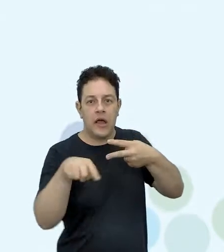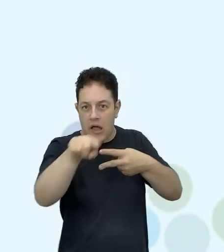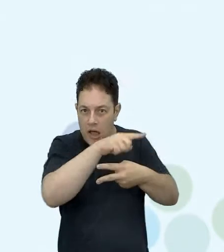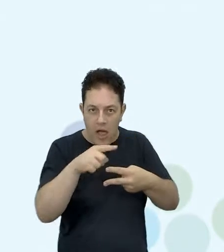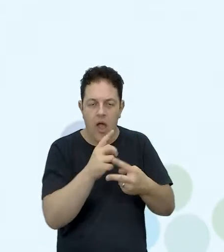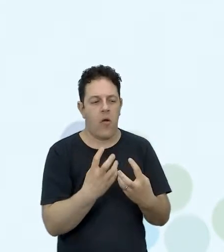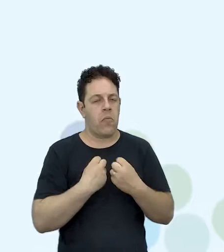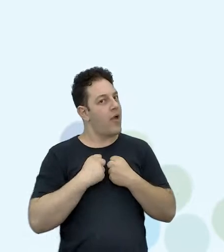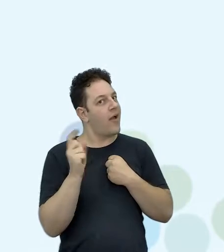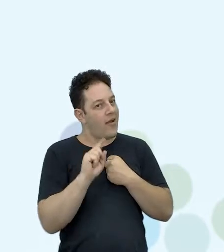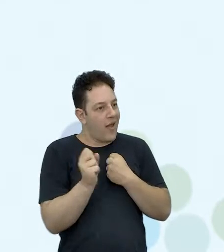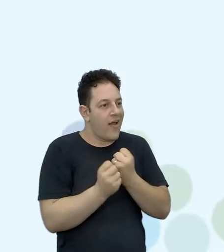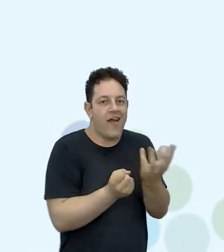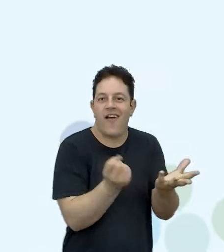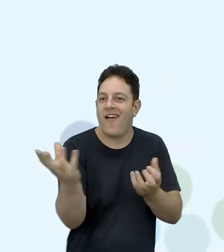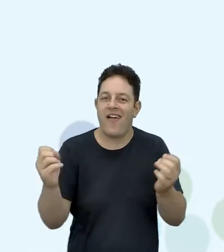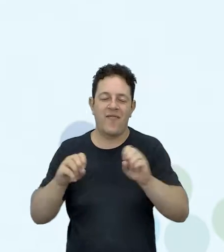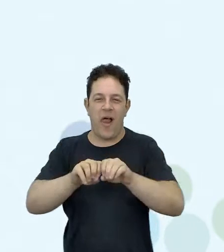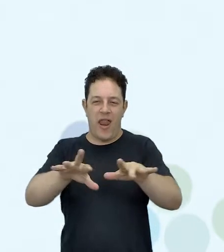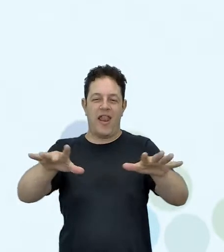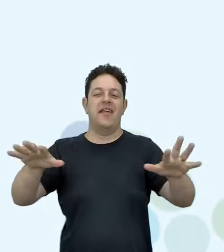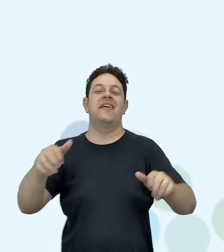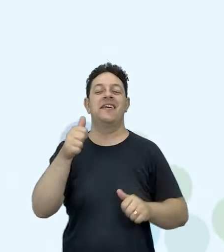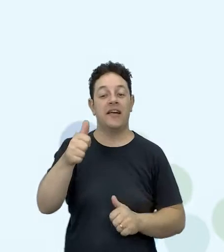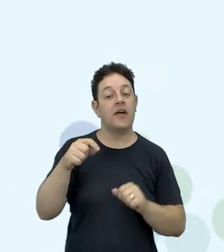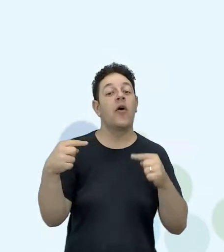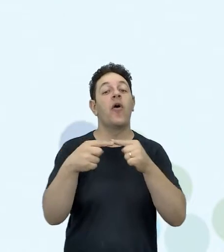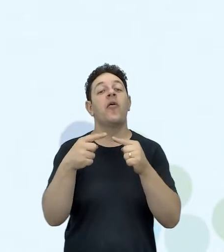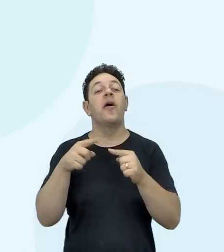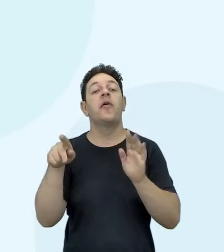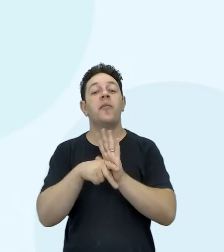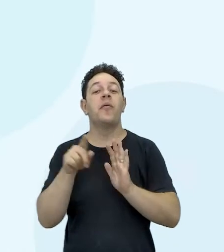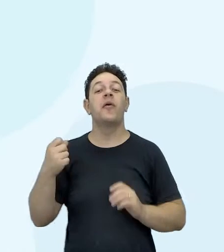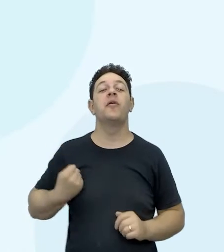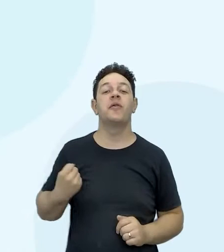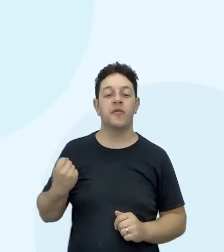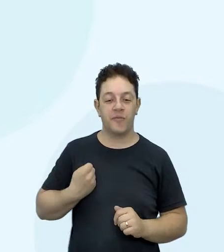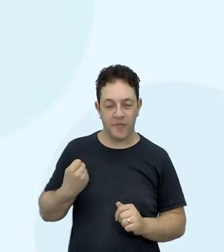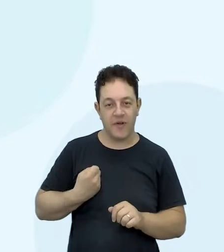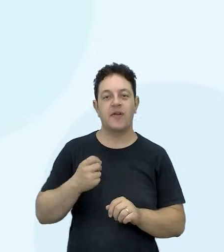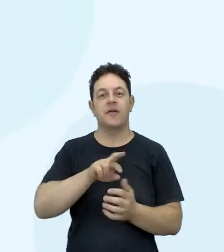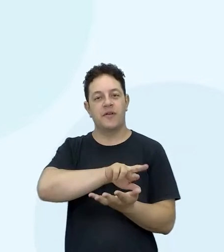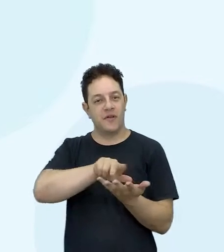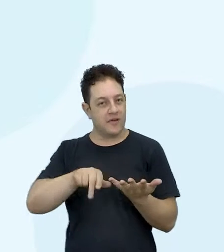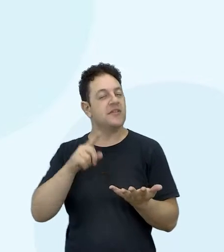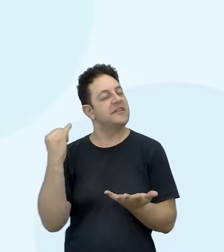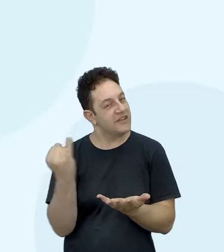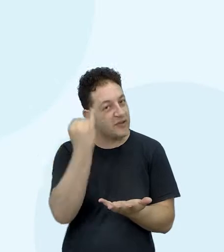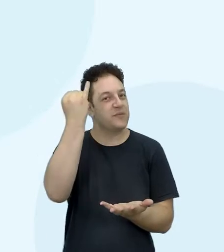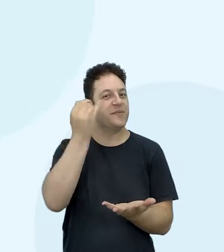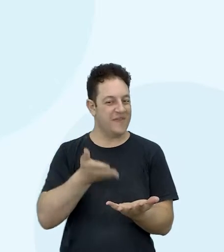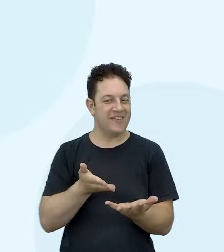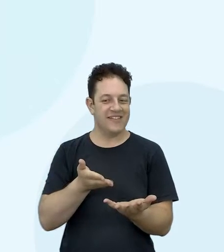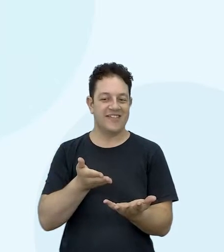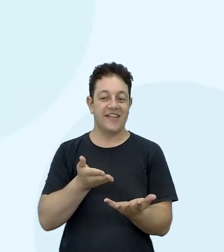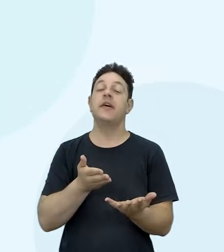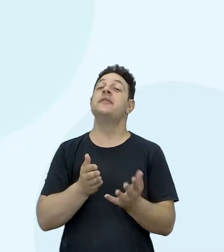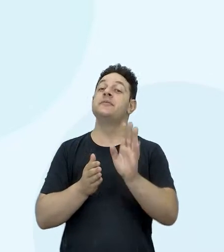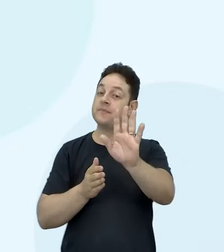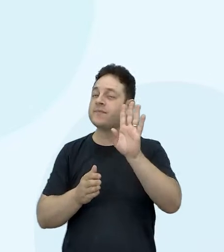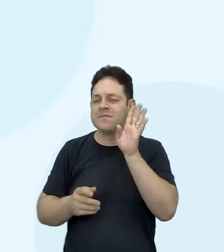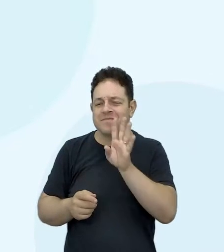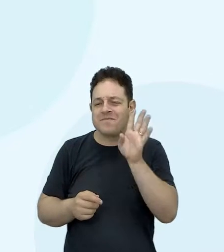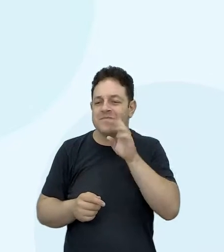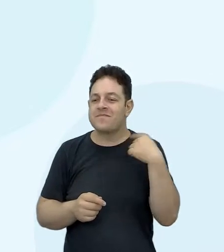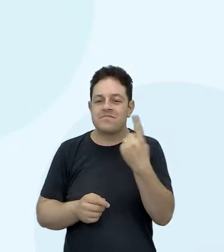multiplica. Esse, por sinal, faz parte da unidade curricular. Números também importam. É legal a gente